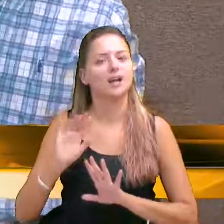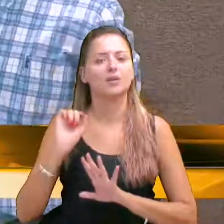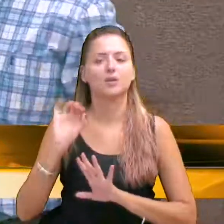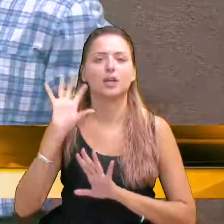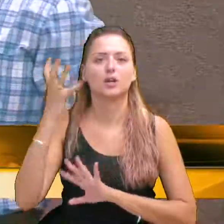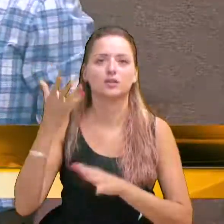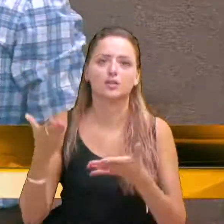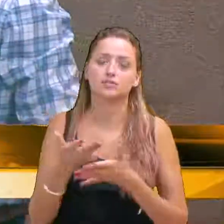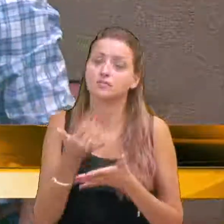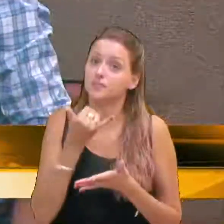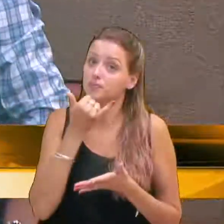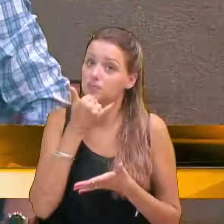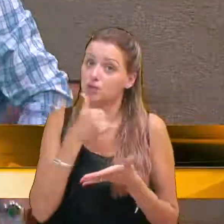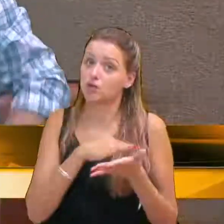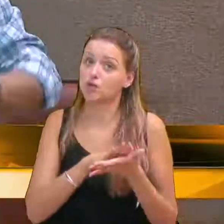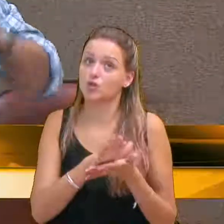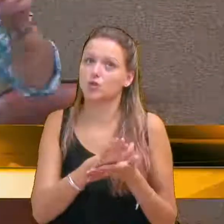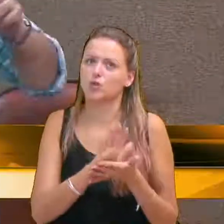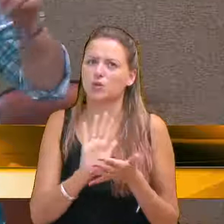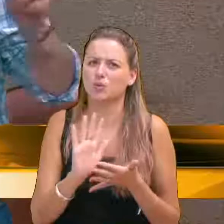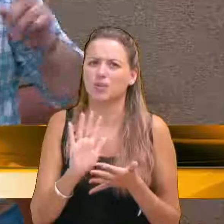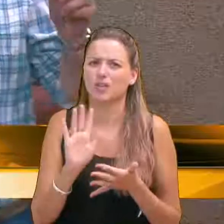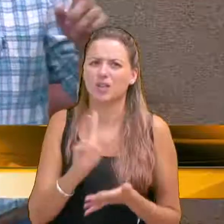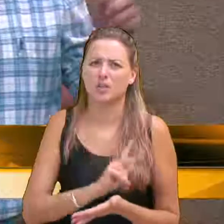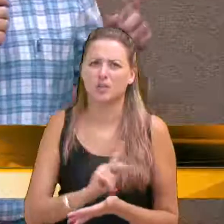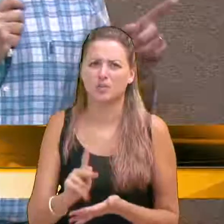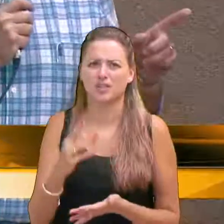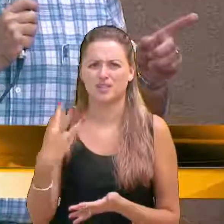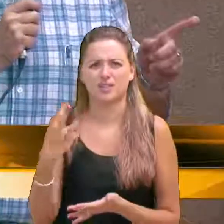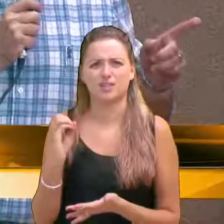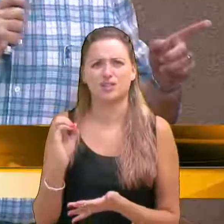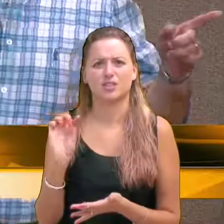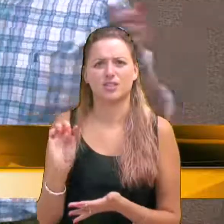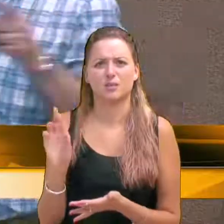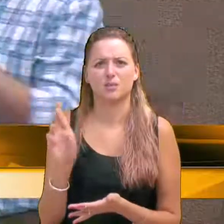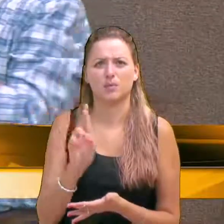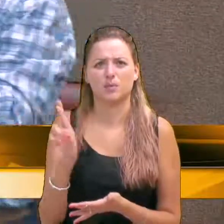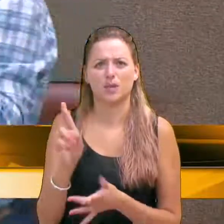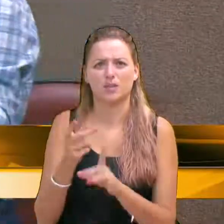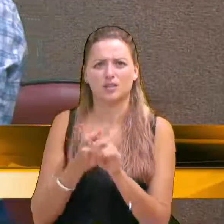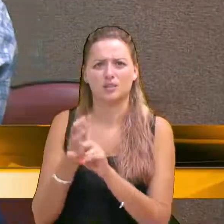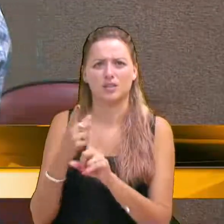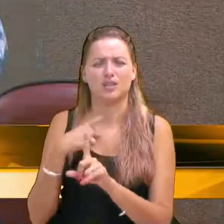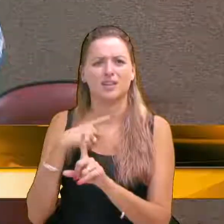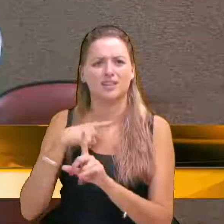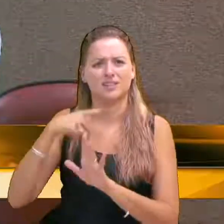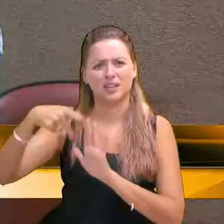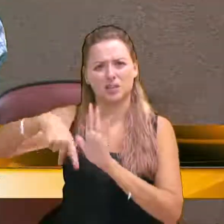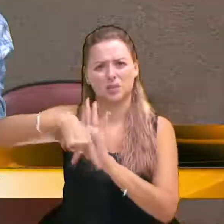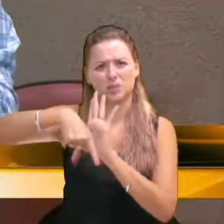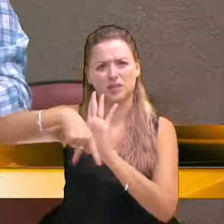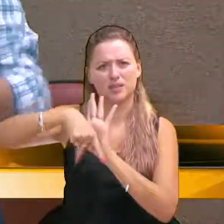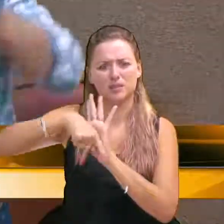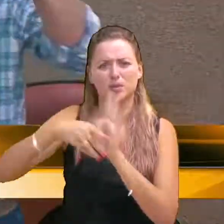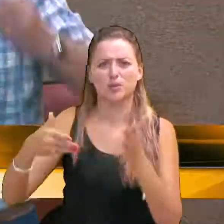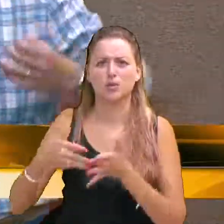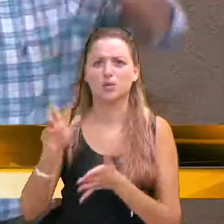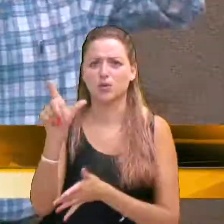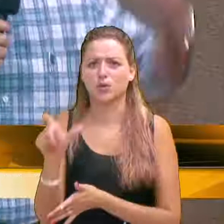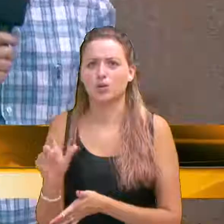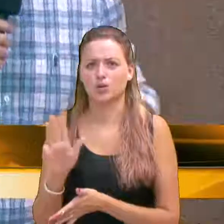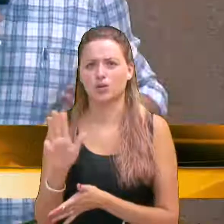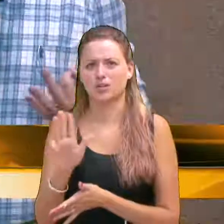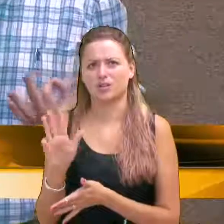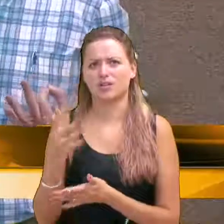E desculpem, um presidente ganhando 30 mil reais por mês, ter o patrimônio que ele tem, este